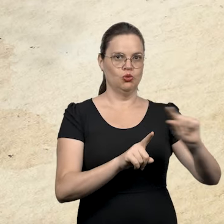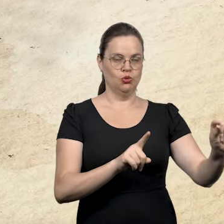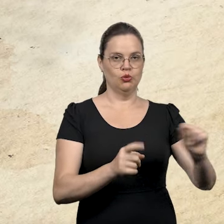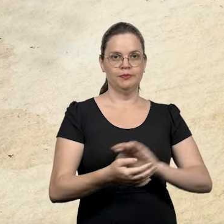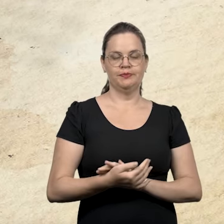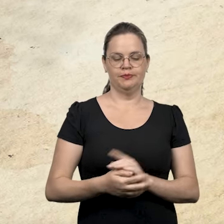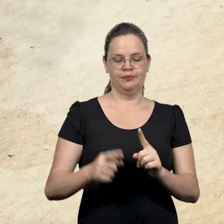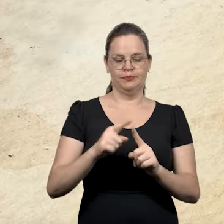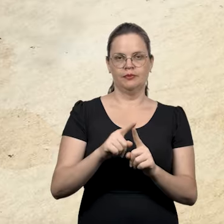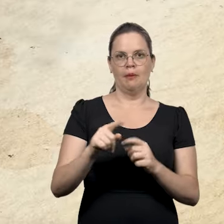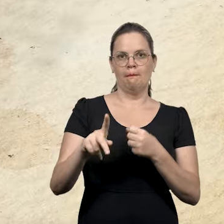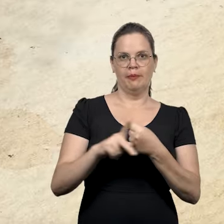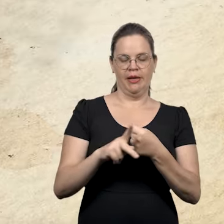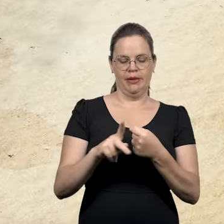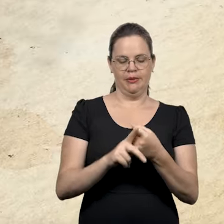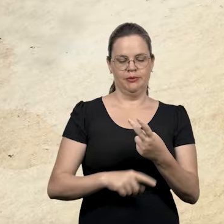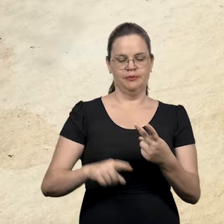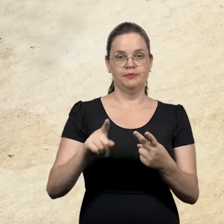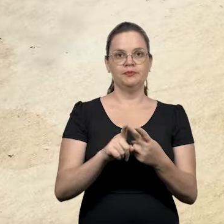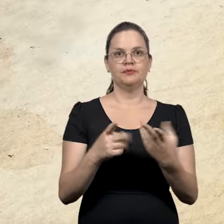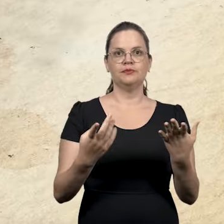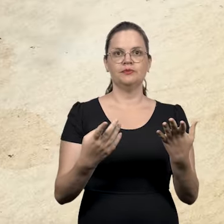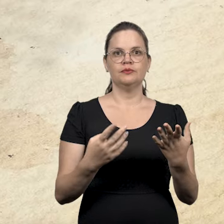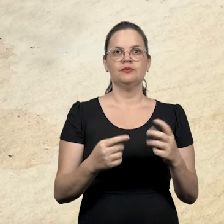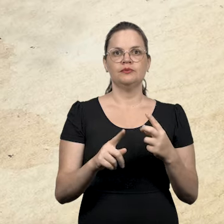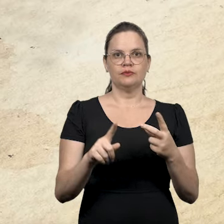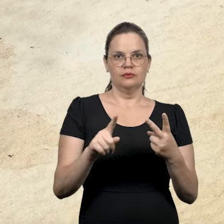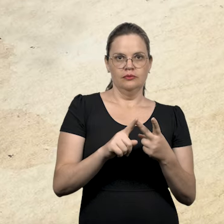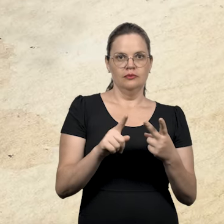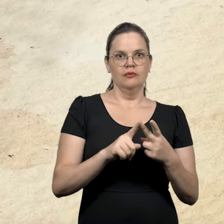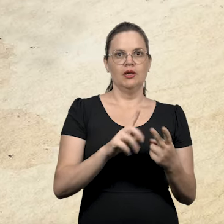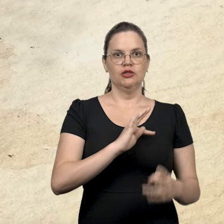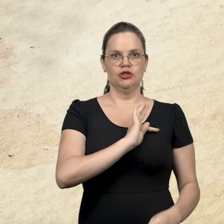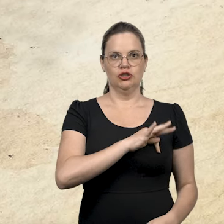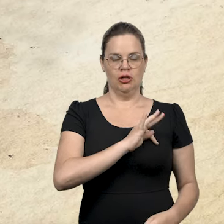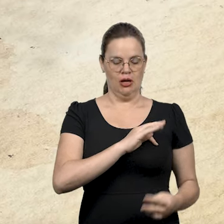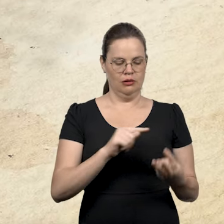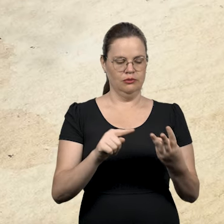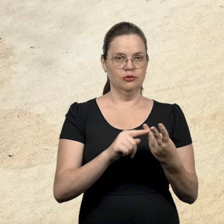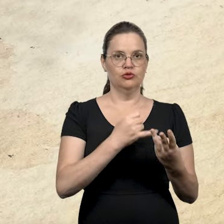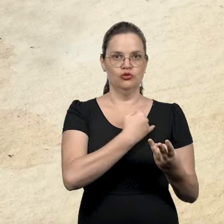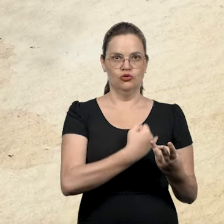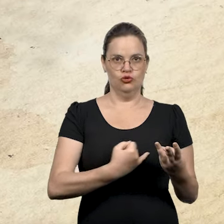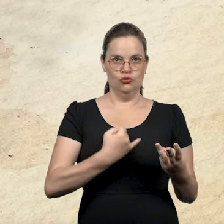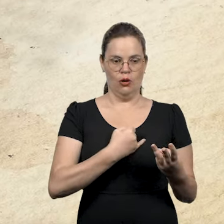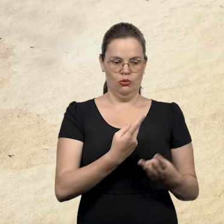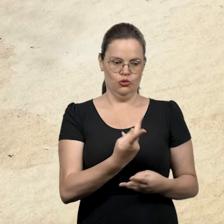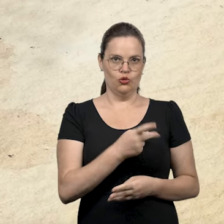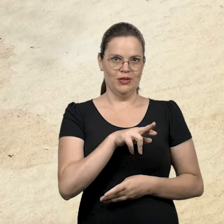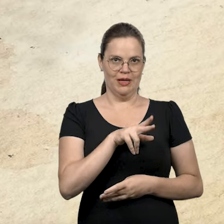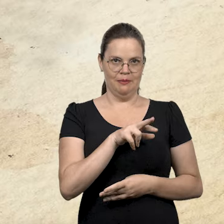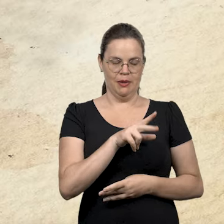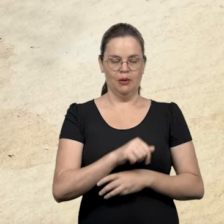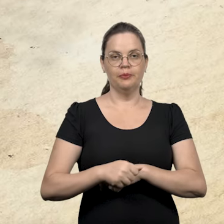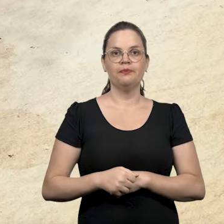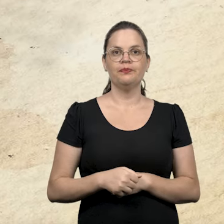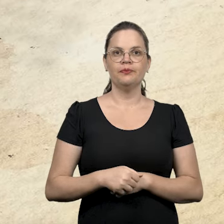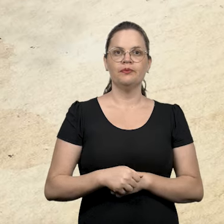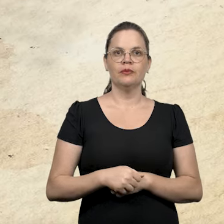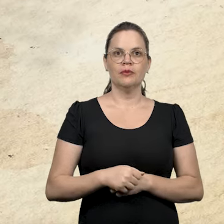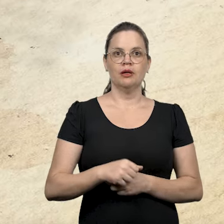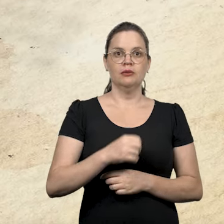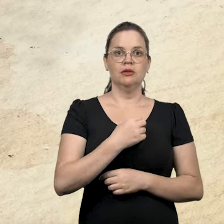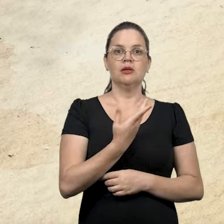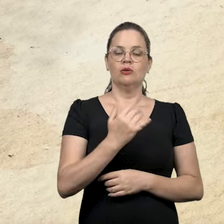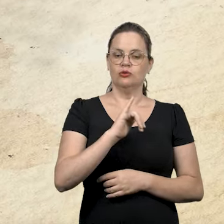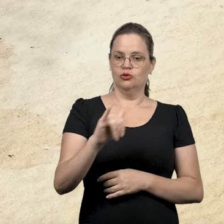demônios. Simão, a quem pôs o nome de Pedro, Tiago, filho de Zebedeu, e João, irmão de Tiago, os